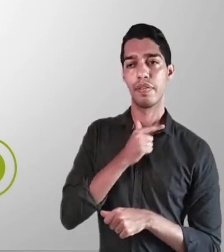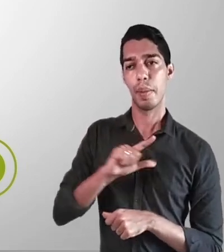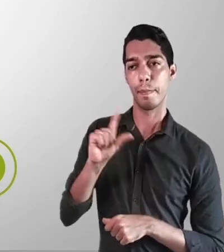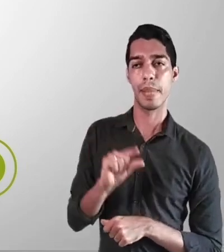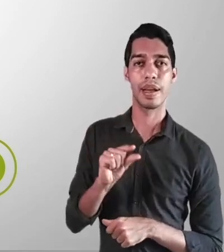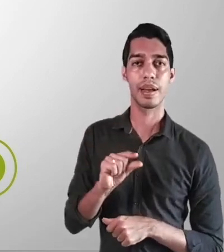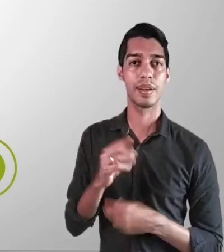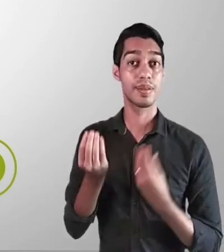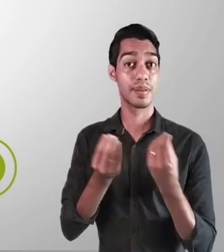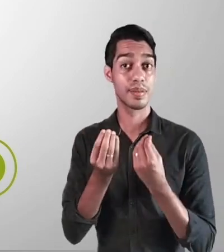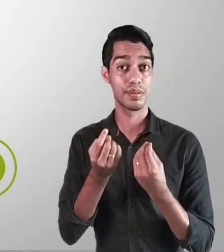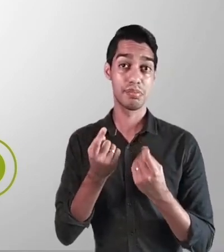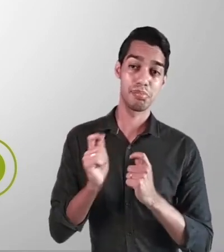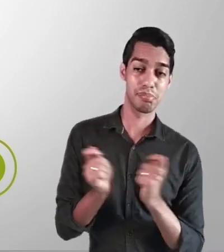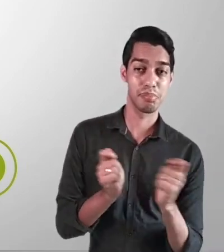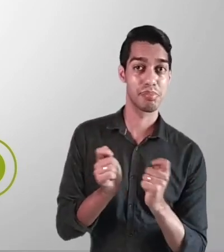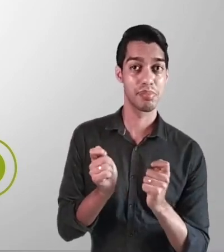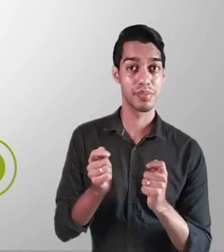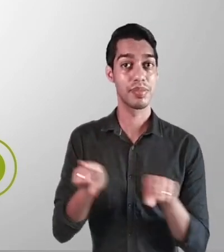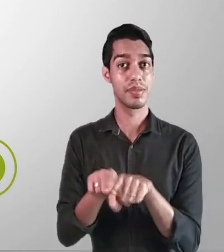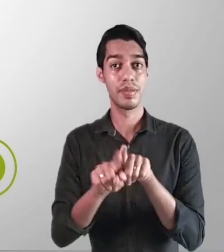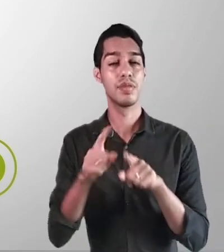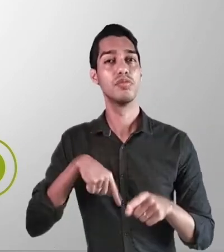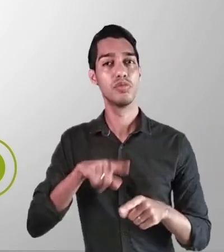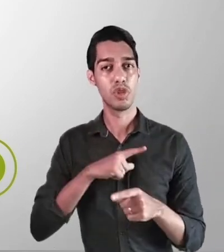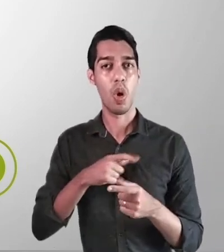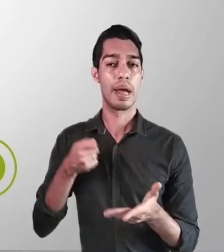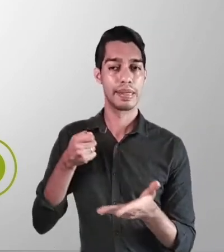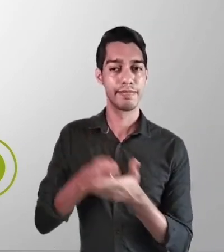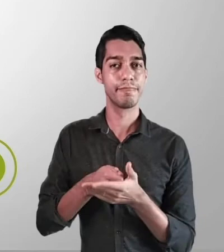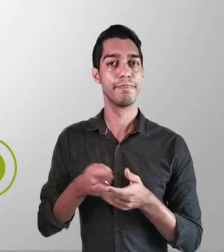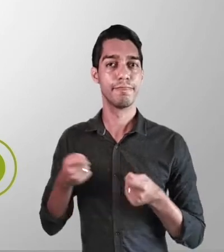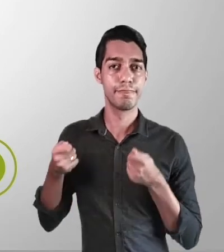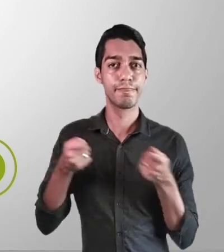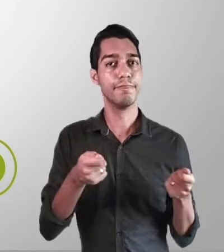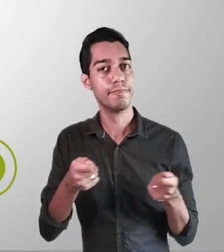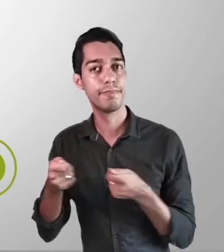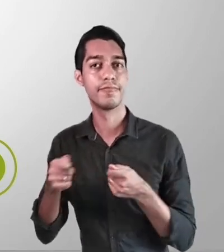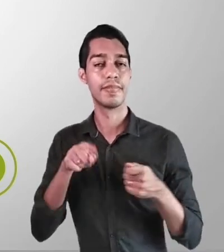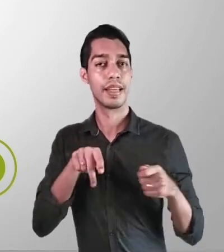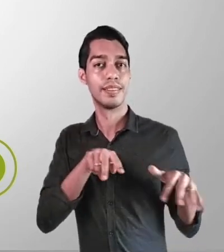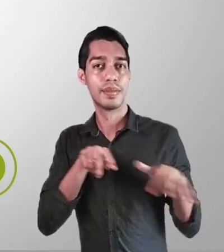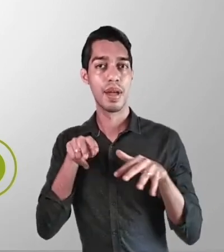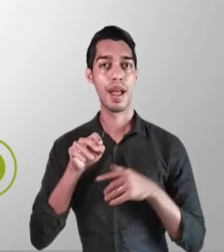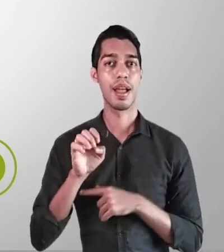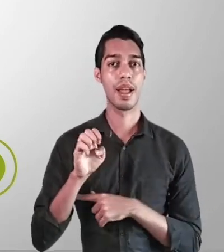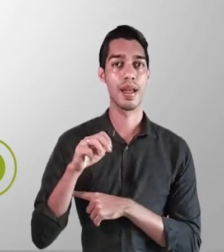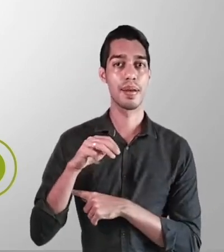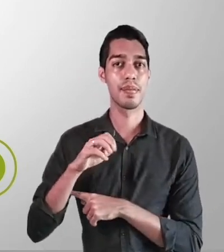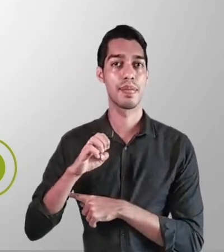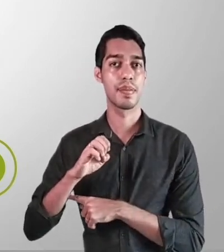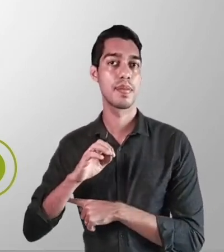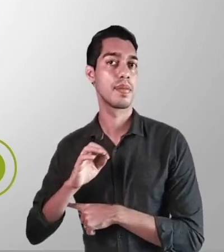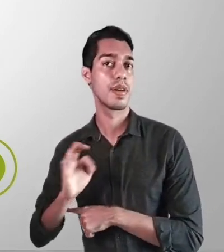Também participamos ativamente da Semana ENEF, que é a Estratégia Nacional de Educação Financeira, acontece no final do ano, vai acontecer